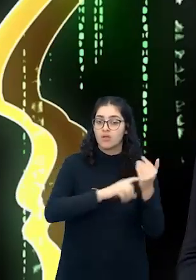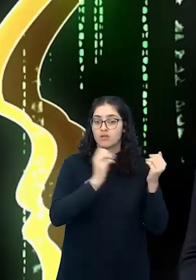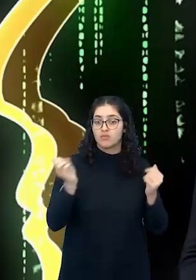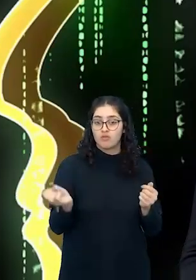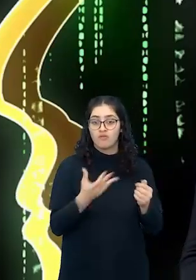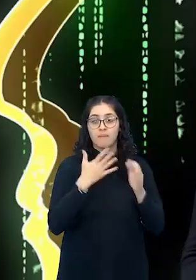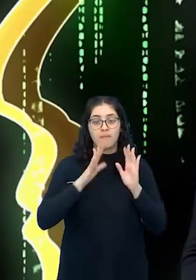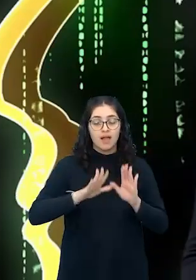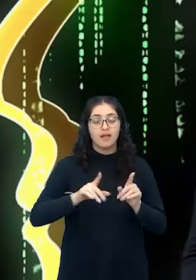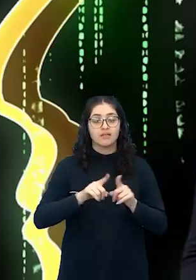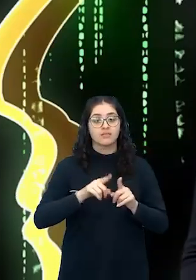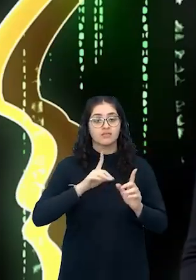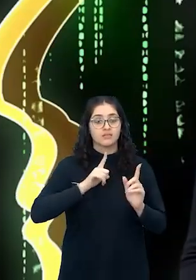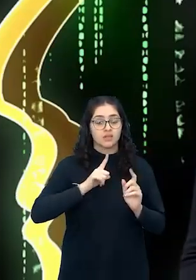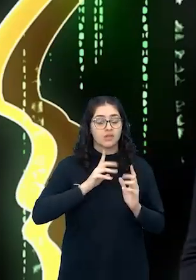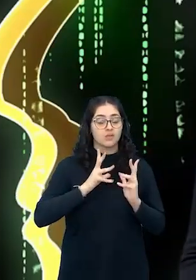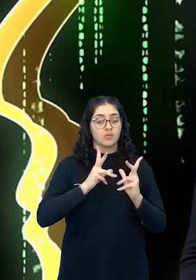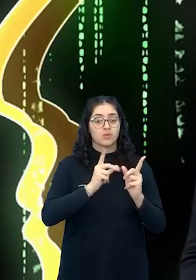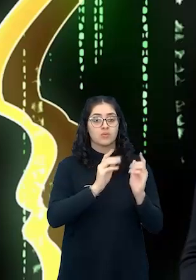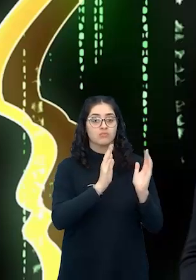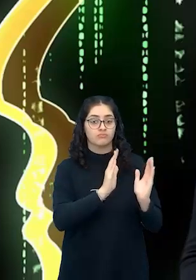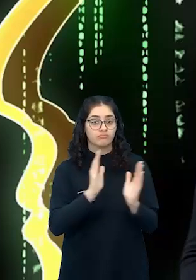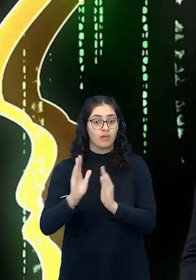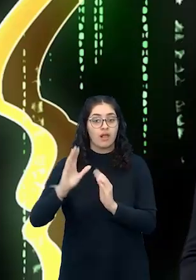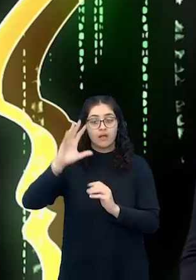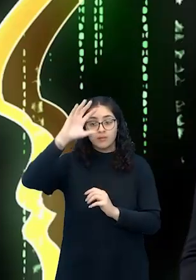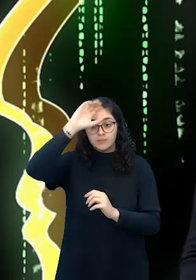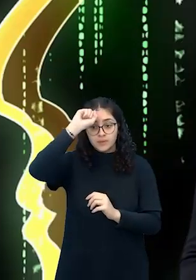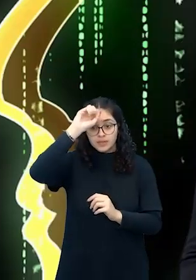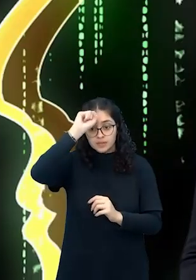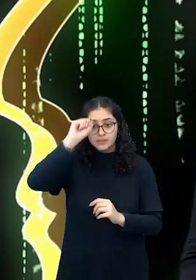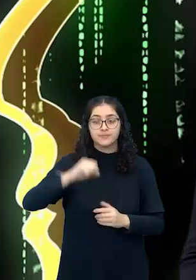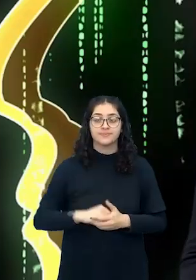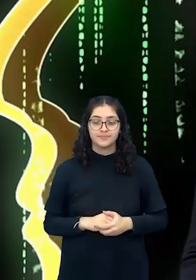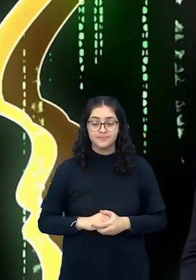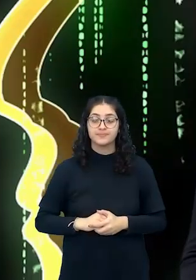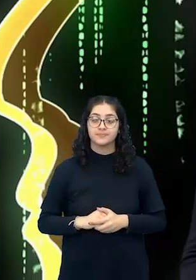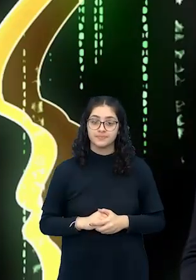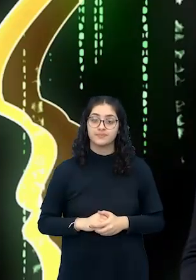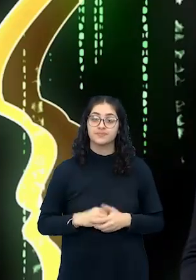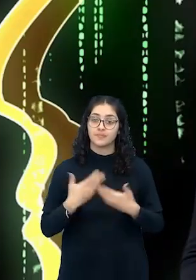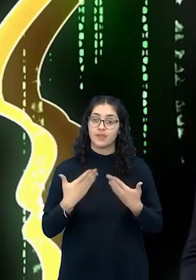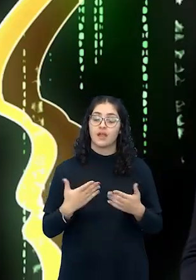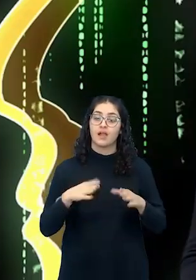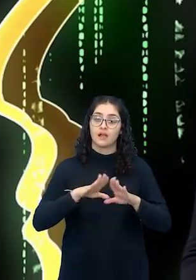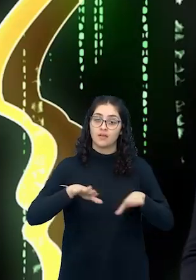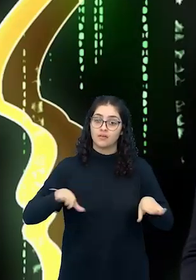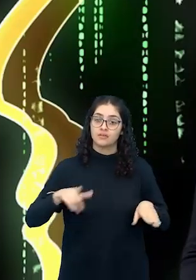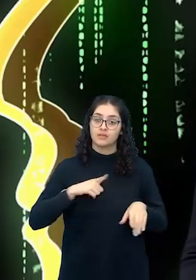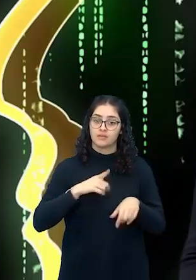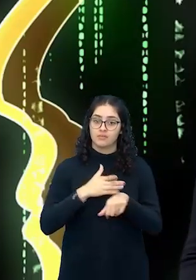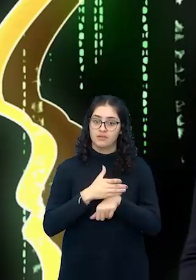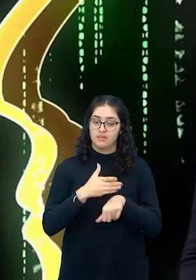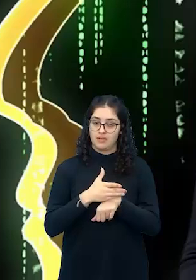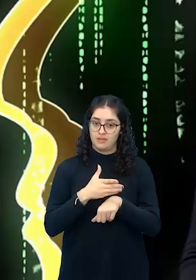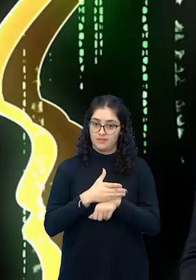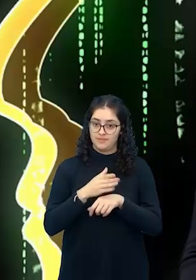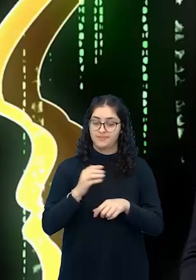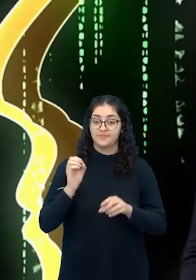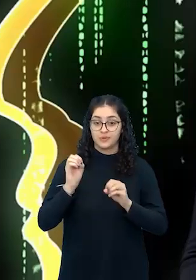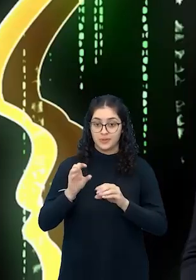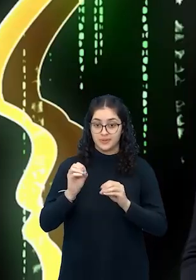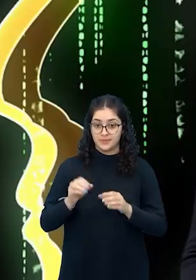mas perpassar ele por todas as fases de aprendizado e os componentes que nossos estudantes têm acesso na educação básica.